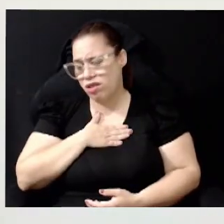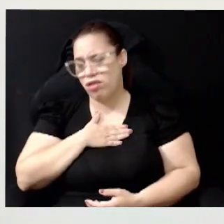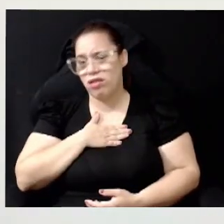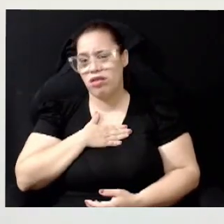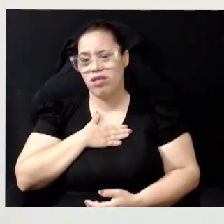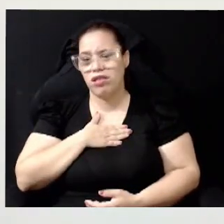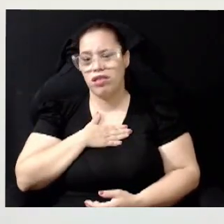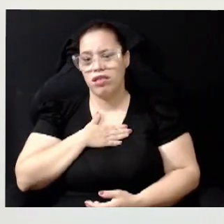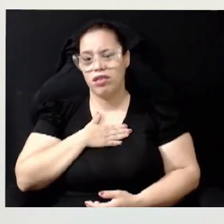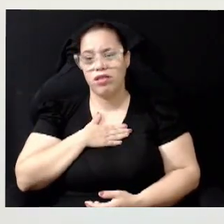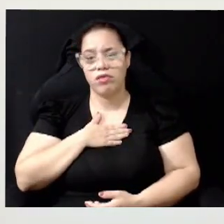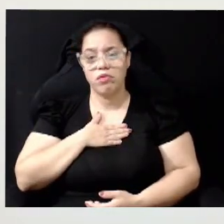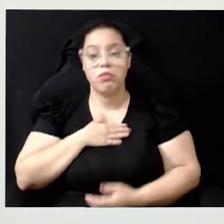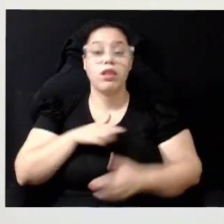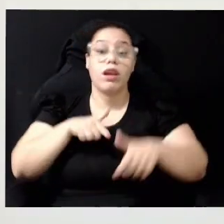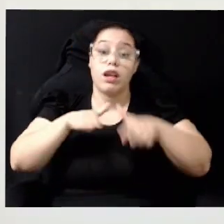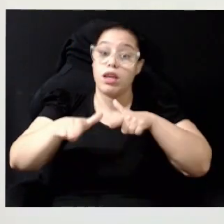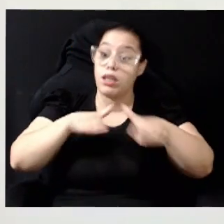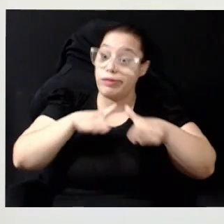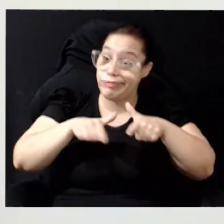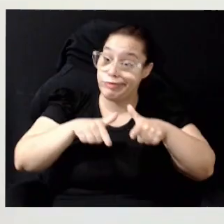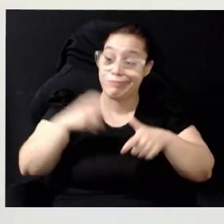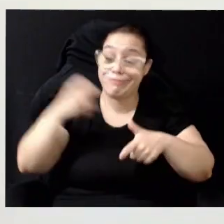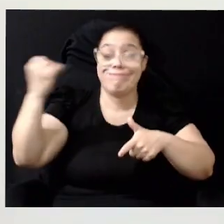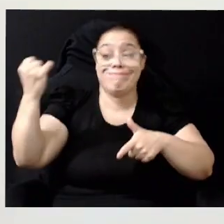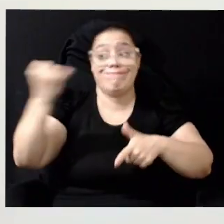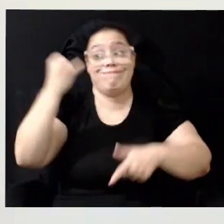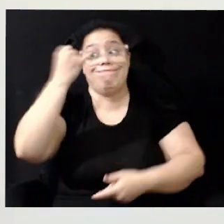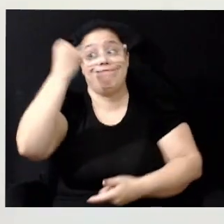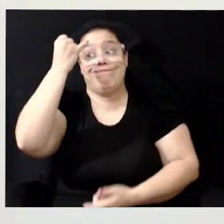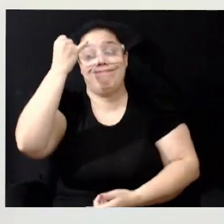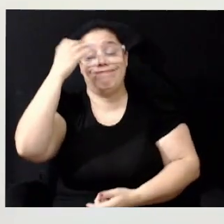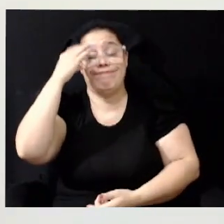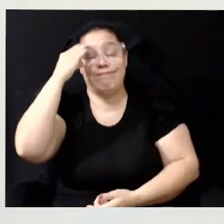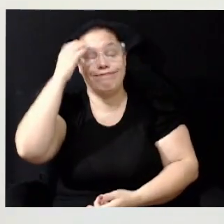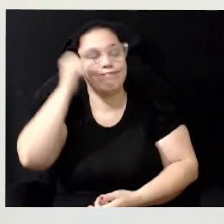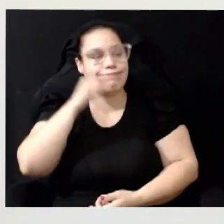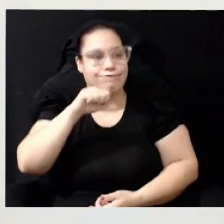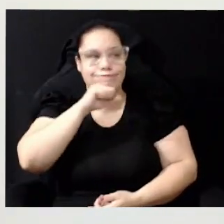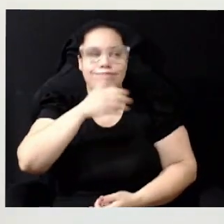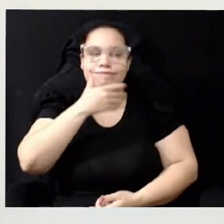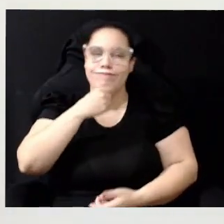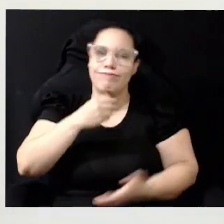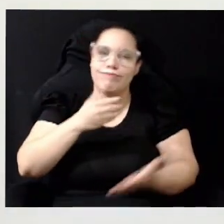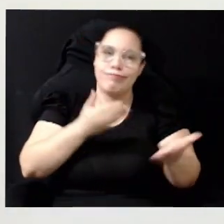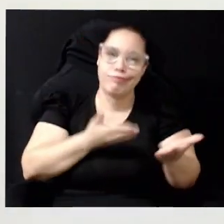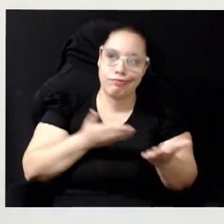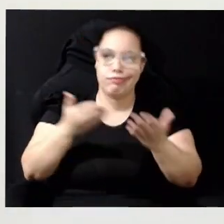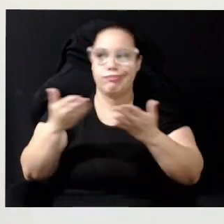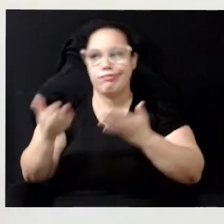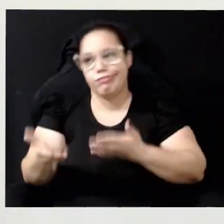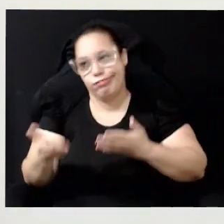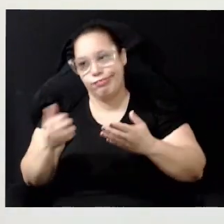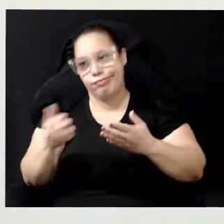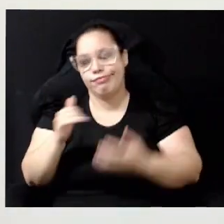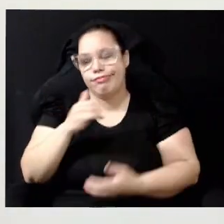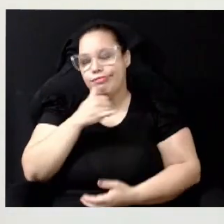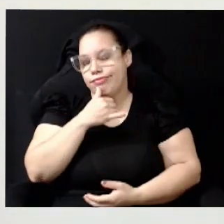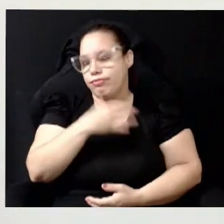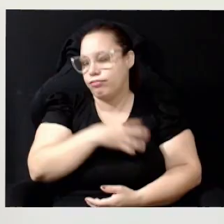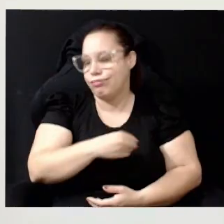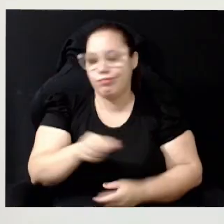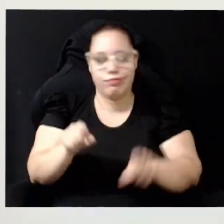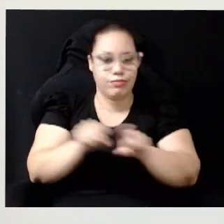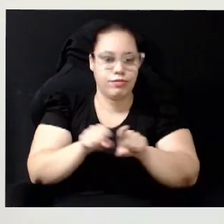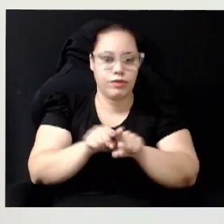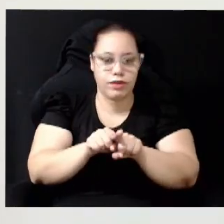esse trabalho é muito importante, né, dos pais saberem lidar com essas frustrações dos filhos, porque também pode afetar